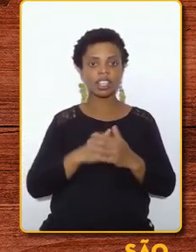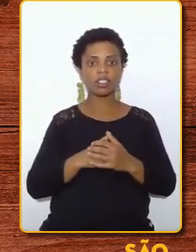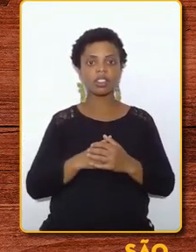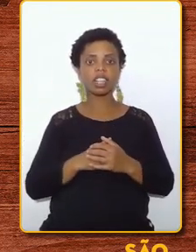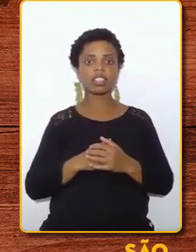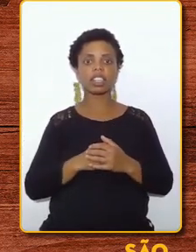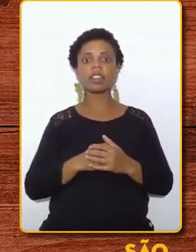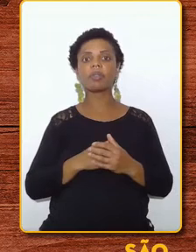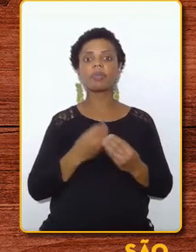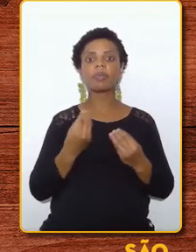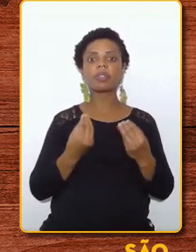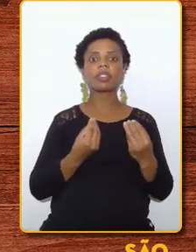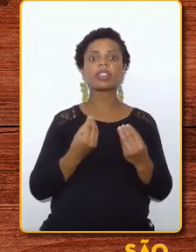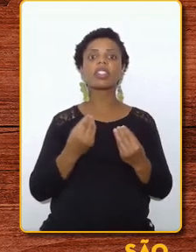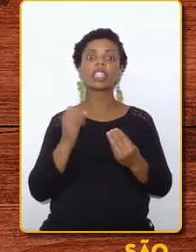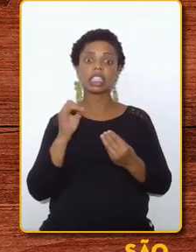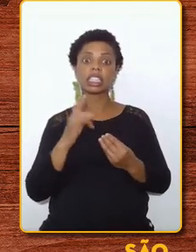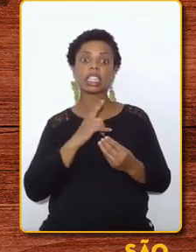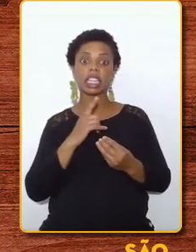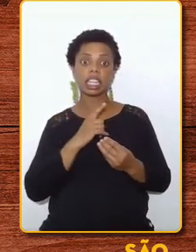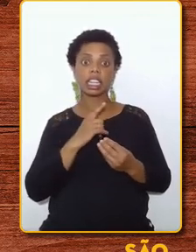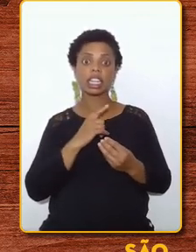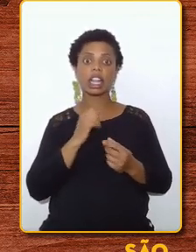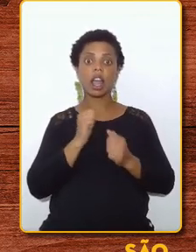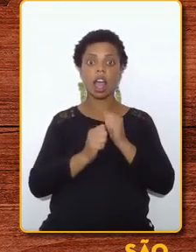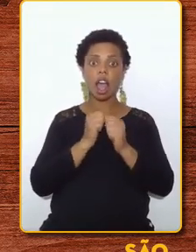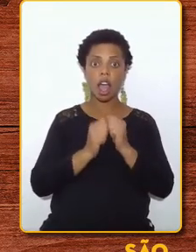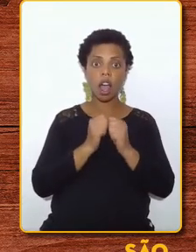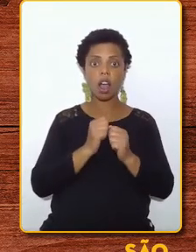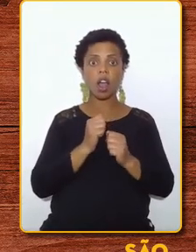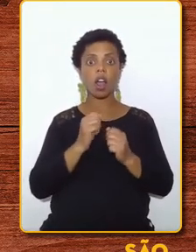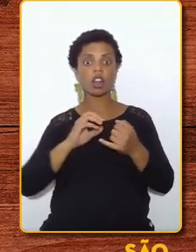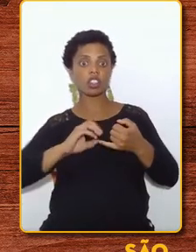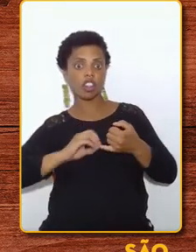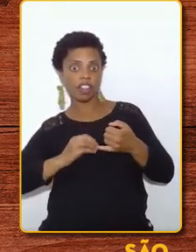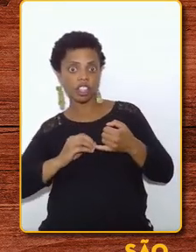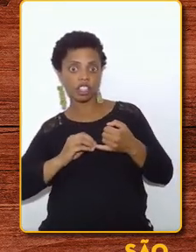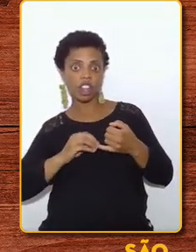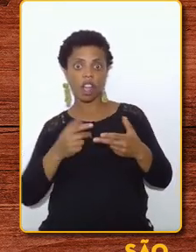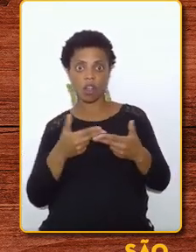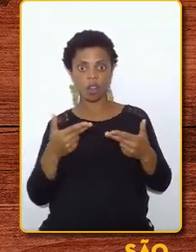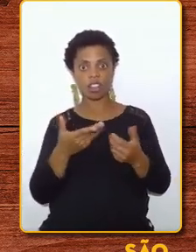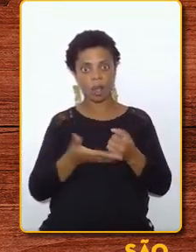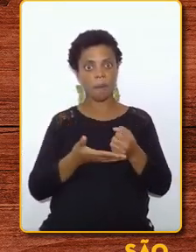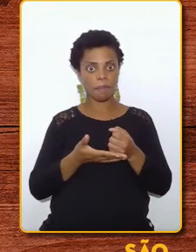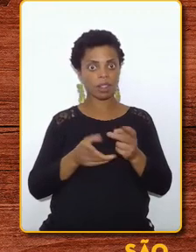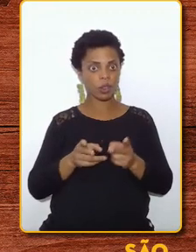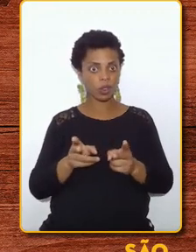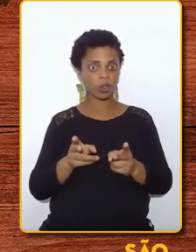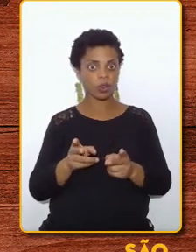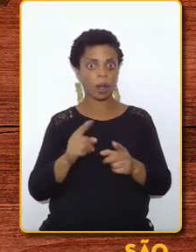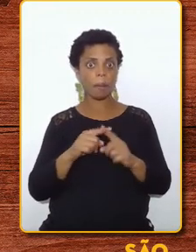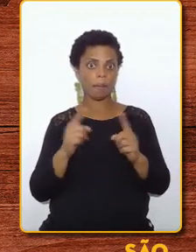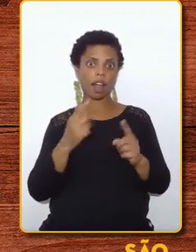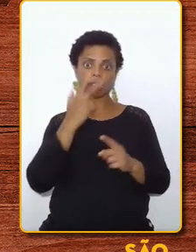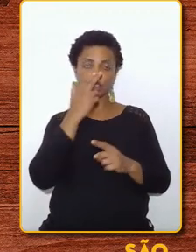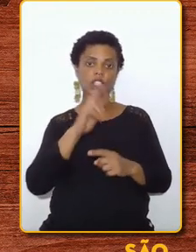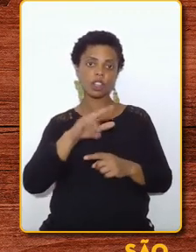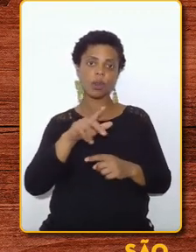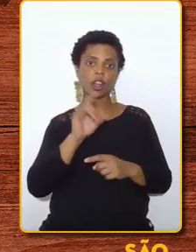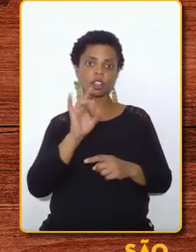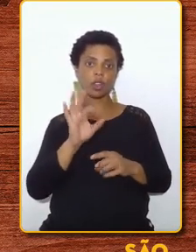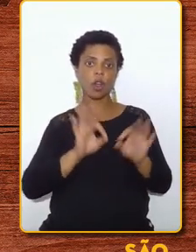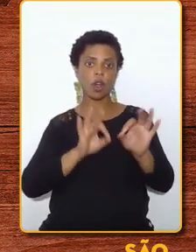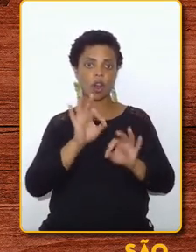traz o arroz e o feijão, e que o arroz e o feijão, eu acho que não só é o que organiza o prato